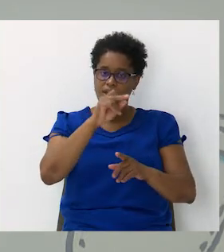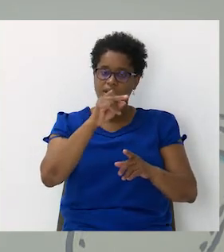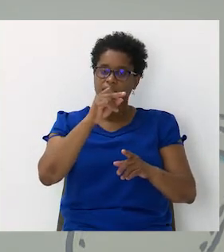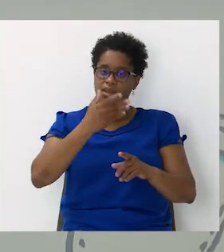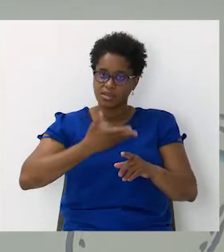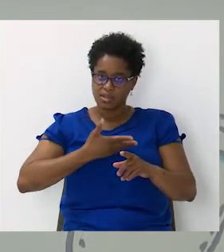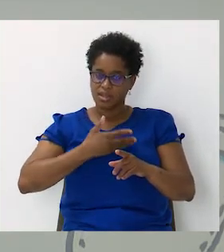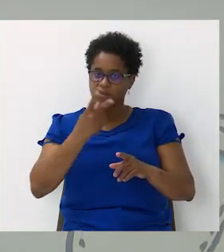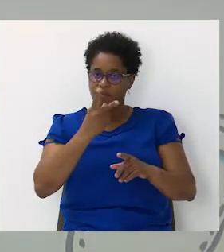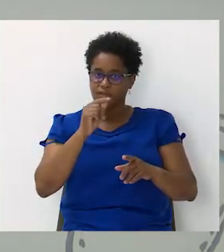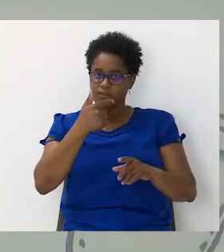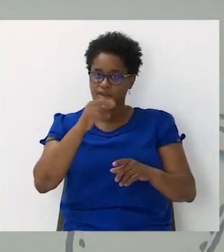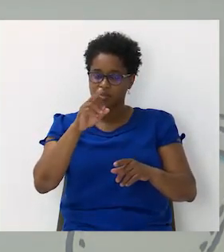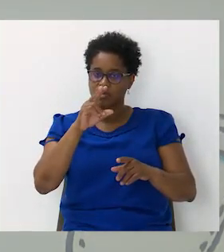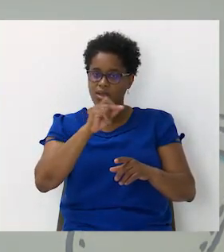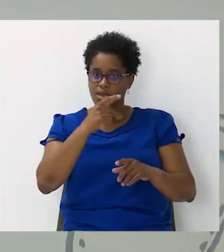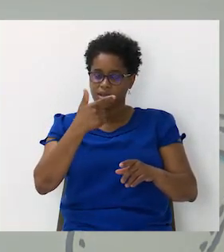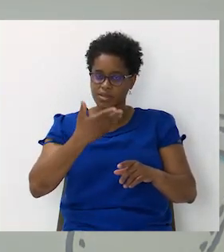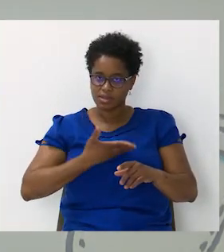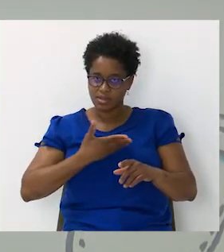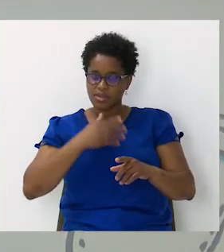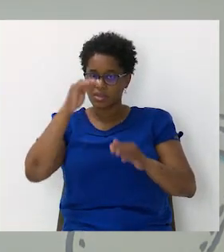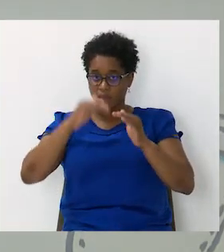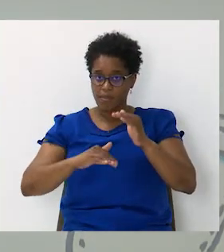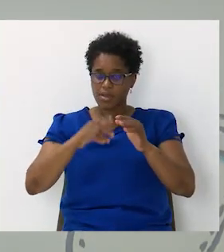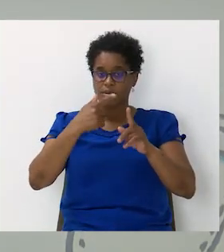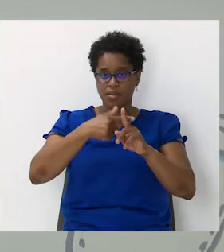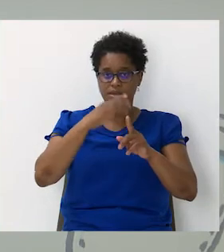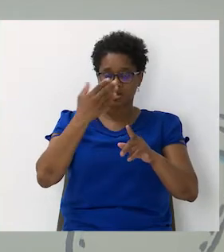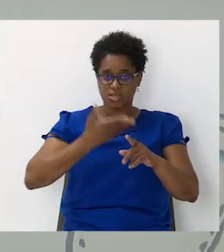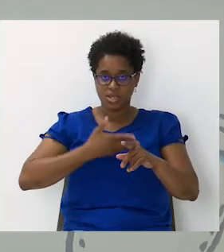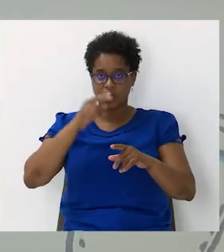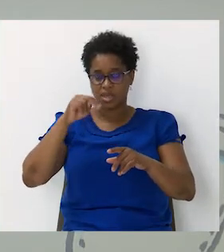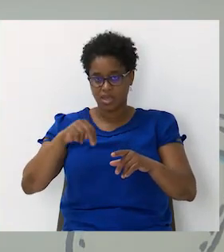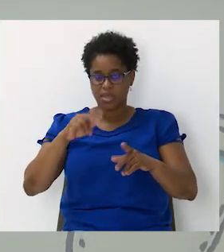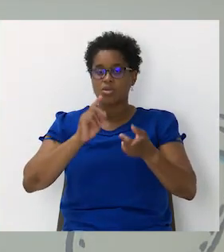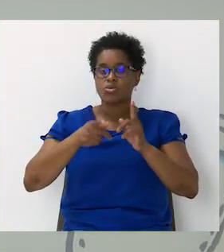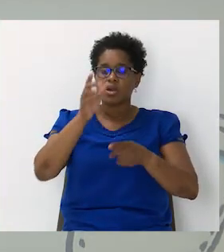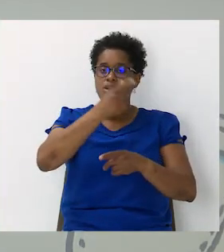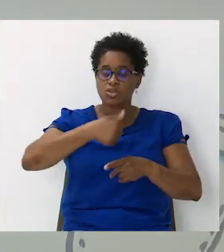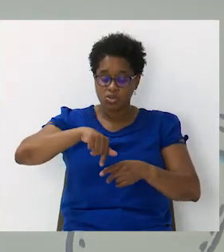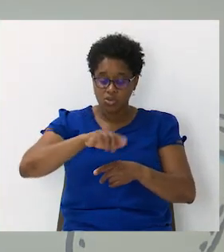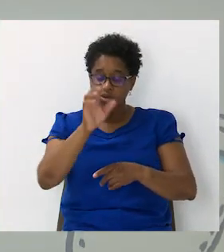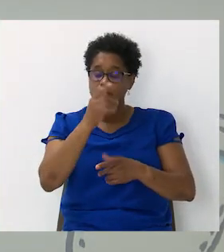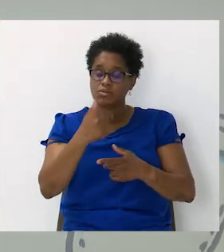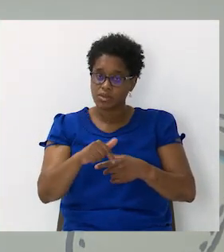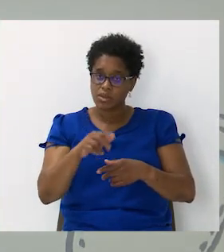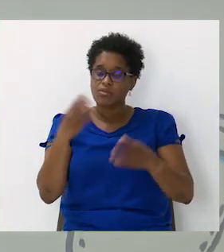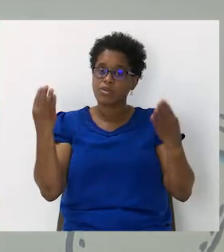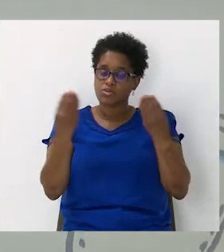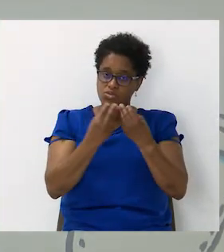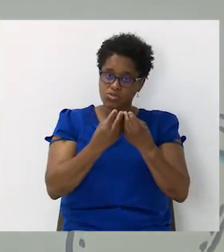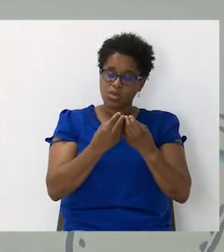AD, vetor AD, se encontra aqui embaixo, mais DN, o que é que nós vamos ter? Vamos unir, o